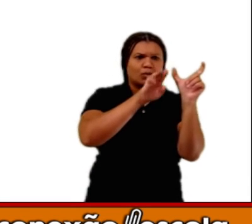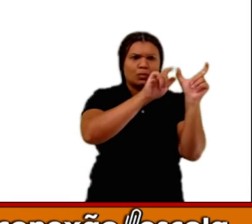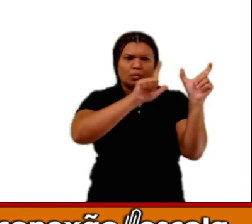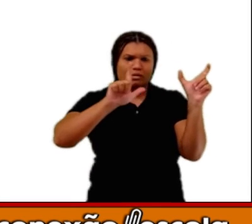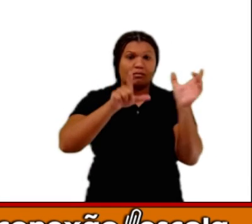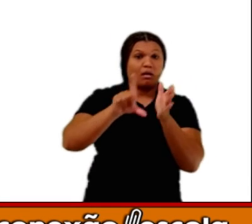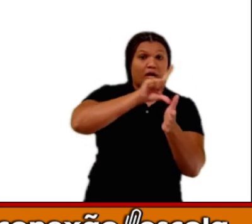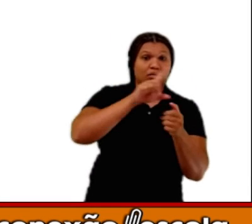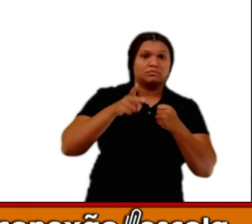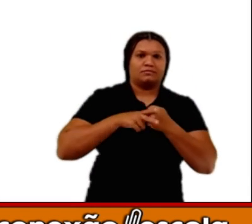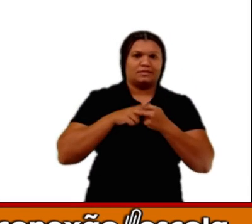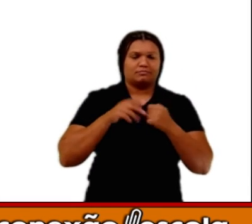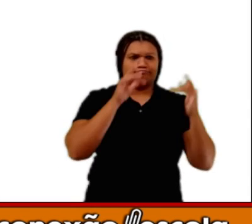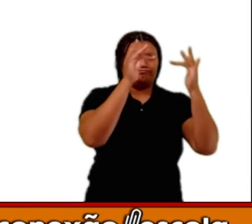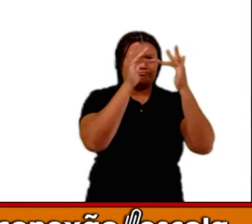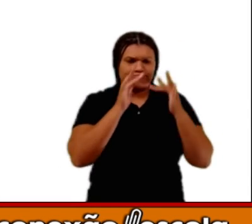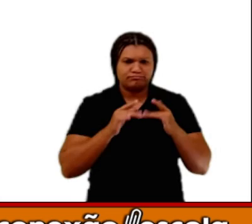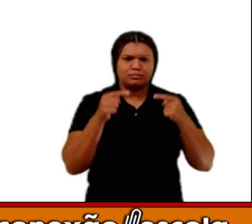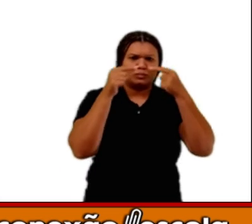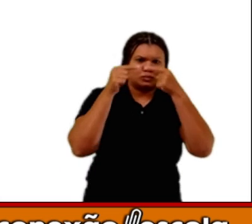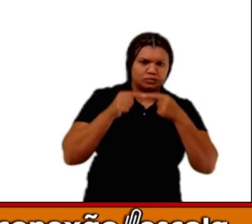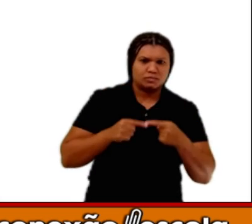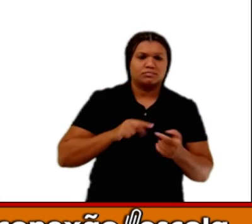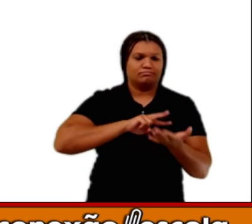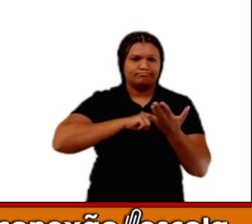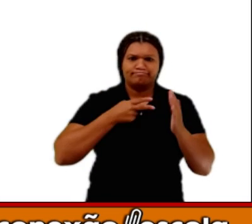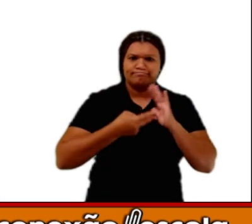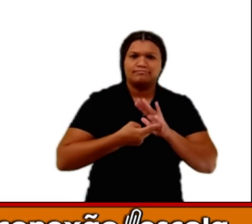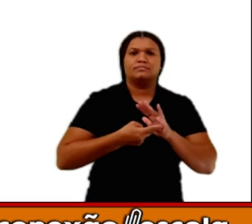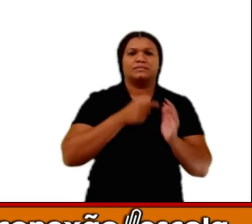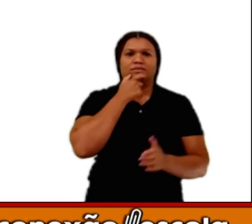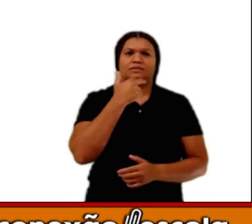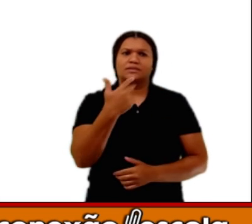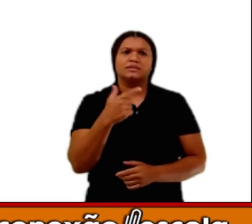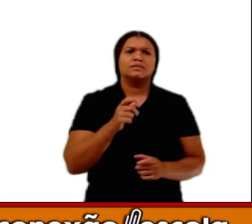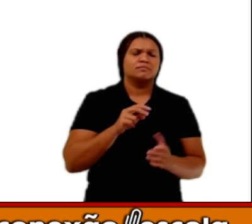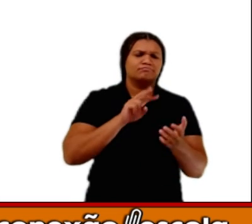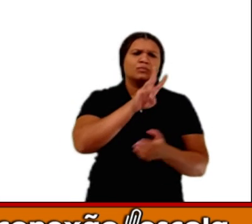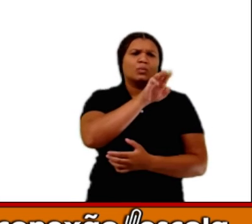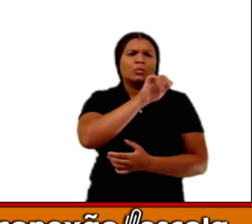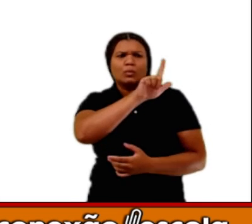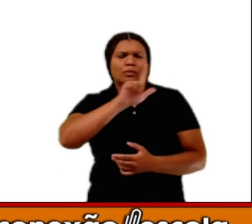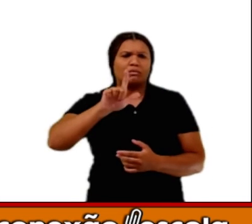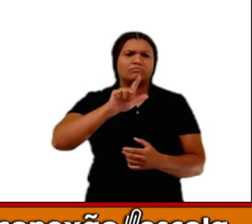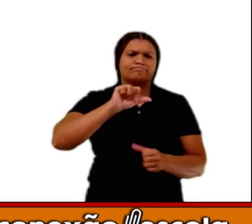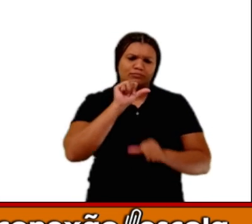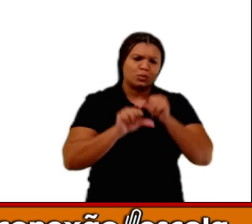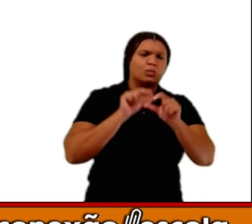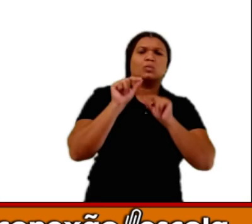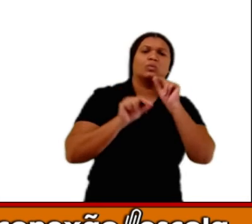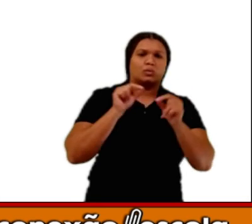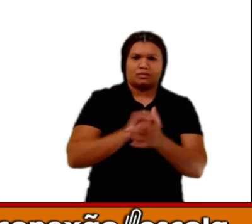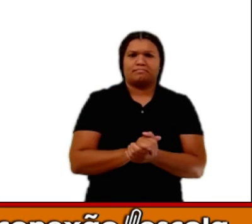acordo com a tradução de acordo com a língua inglesa o que que o meu fez com esse verbo o instante